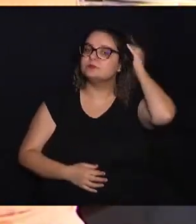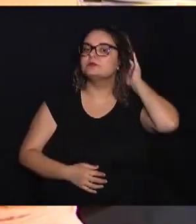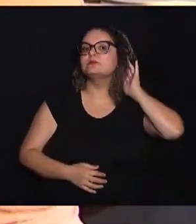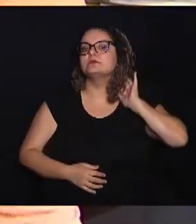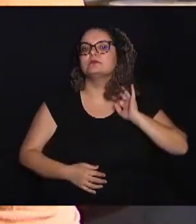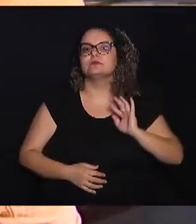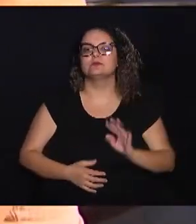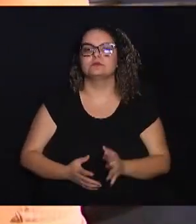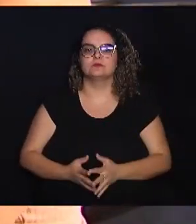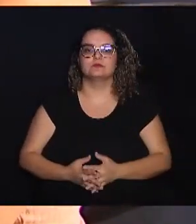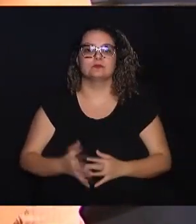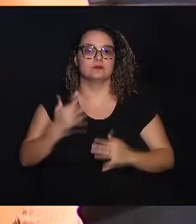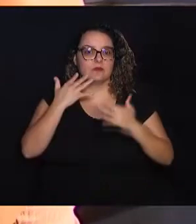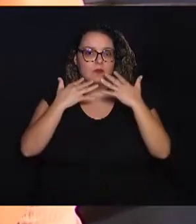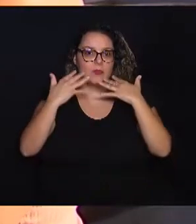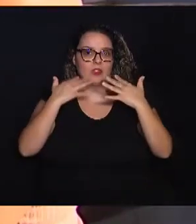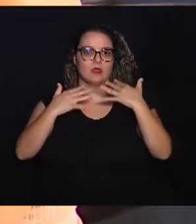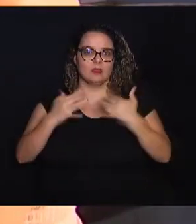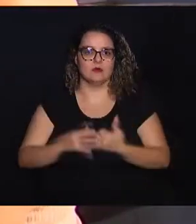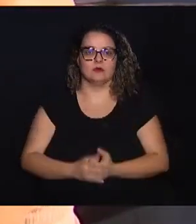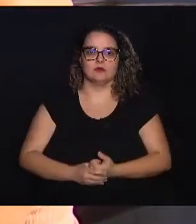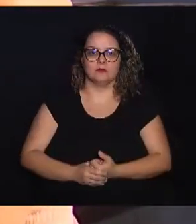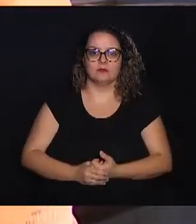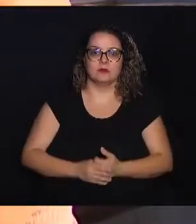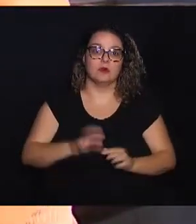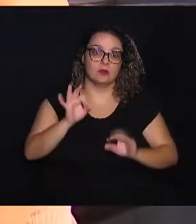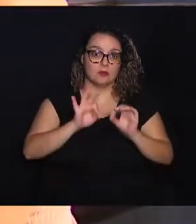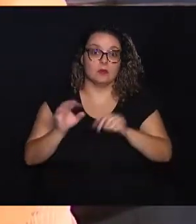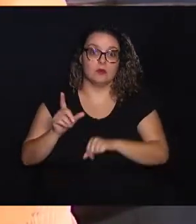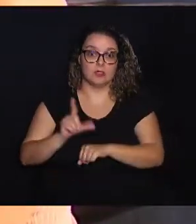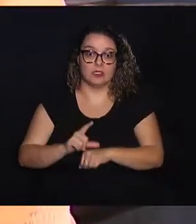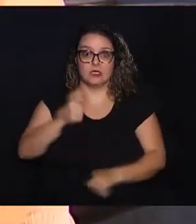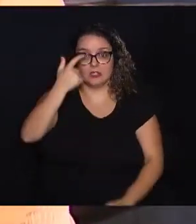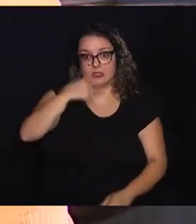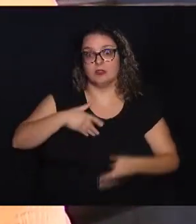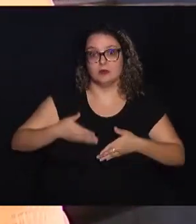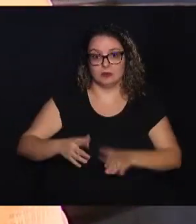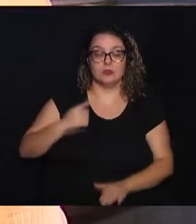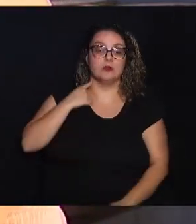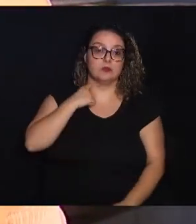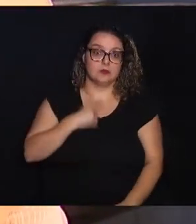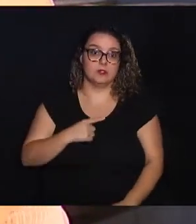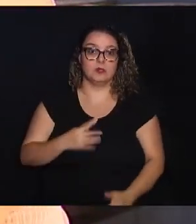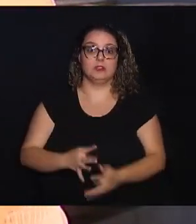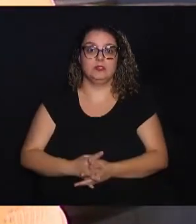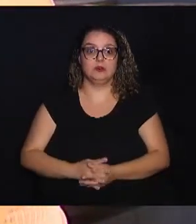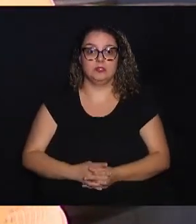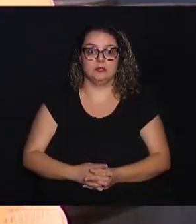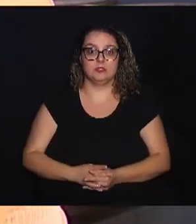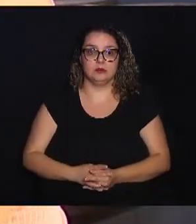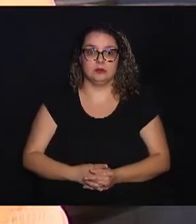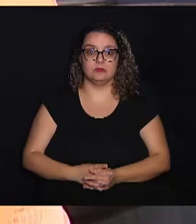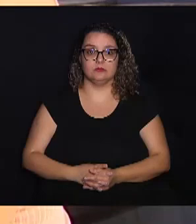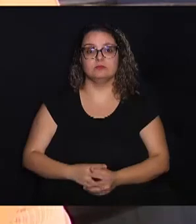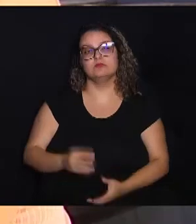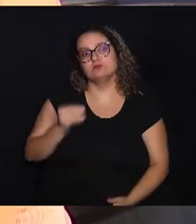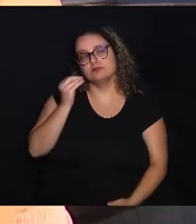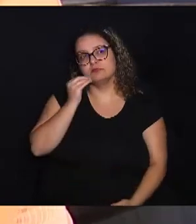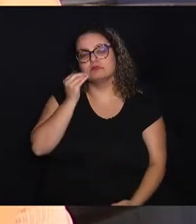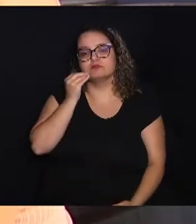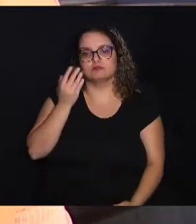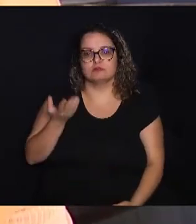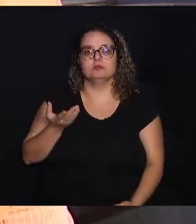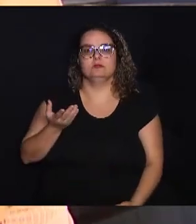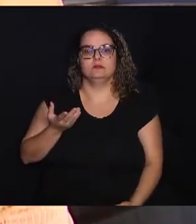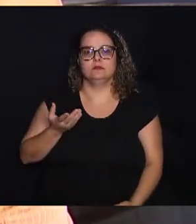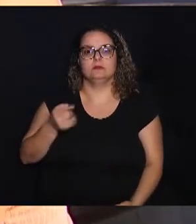mim inspirações para que eu montasse essa loja. Eu sou mineira de origem e eu tentei